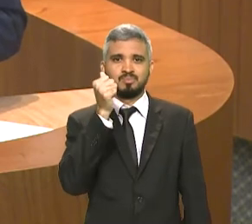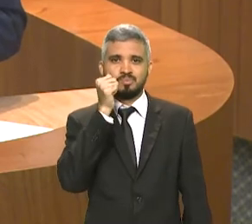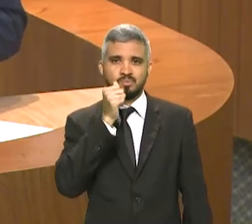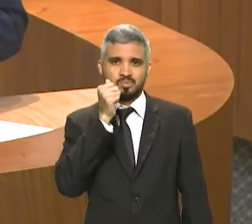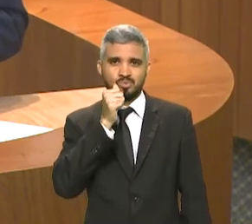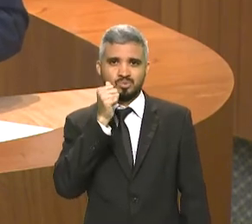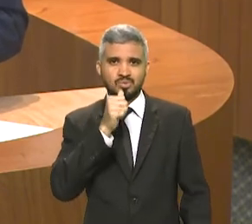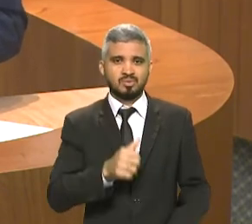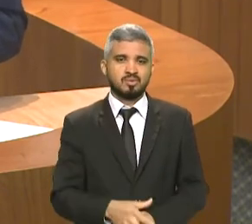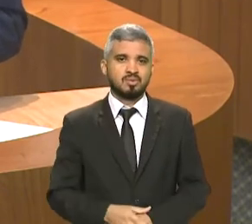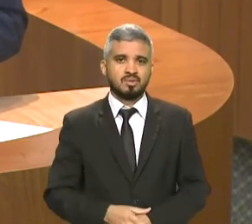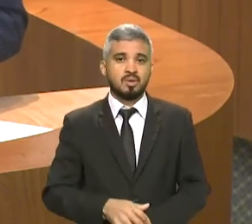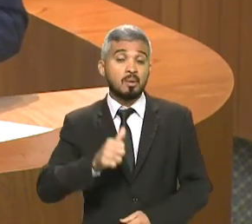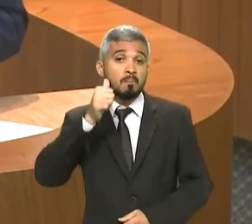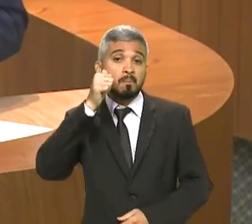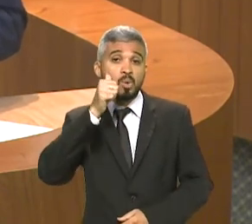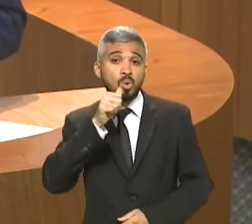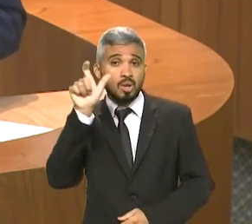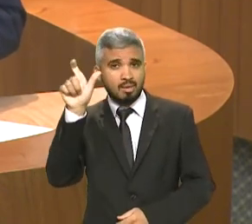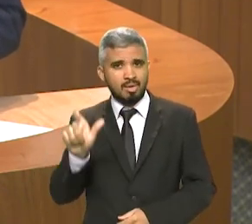Graças a uma mulher guerreira.